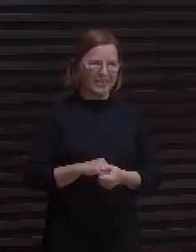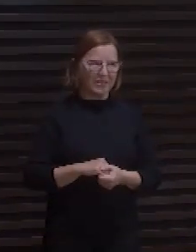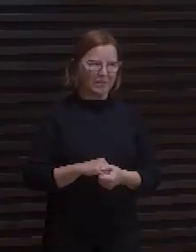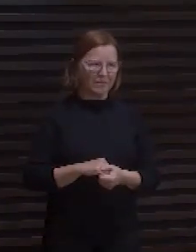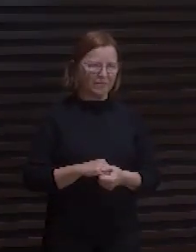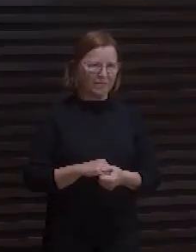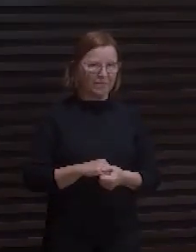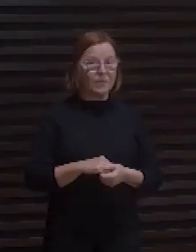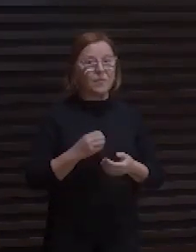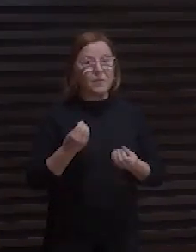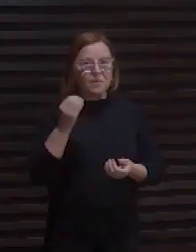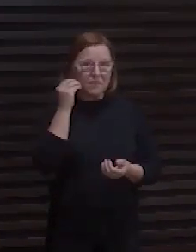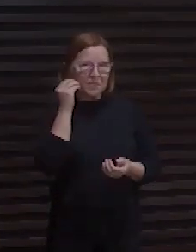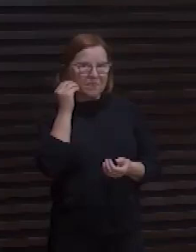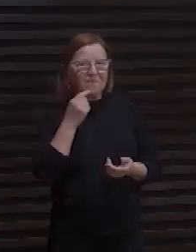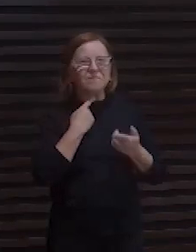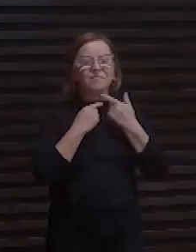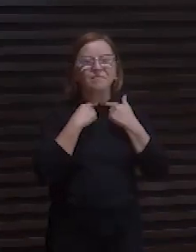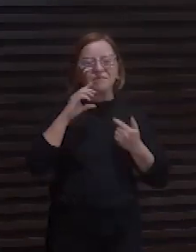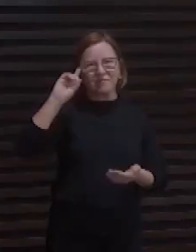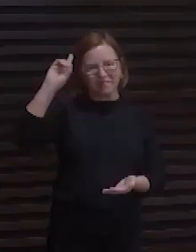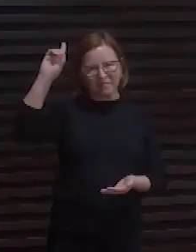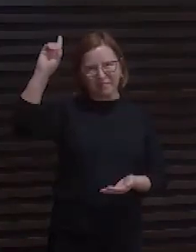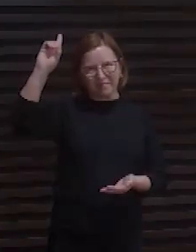Como experimentar a vontade de Deus?